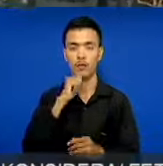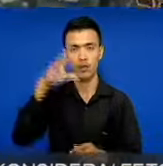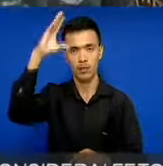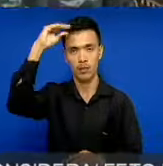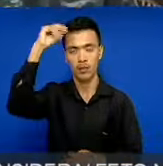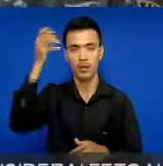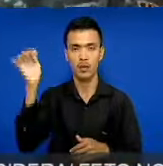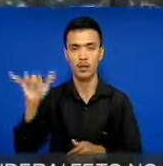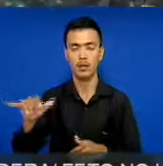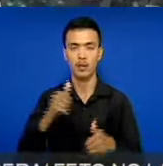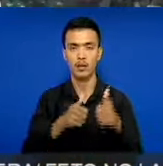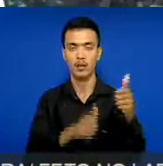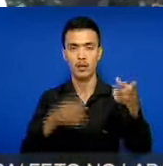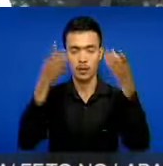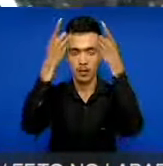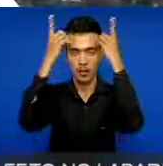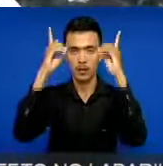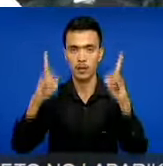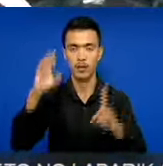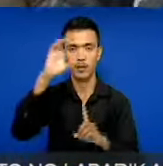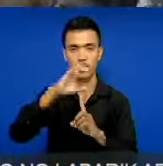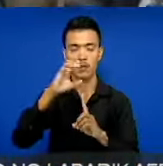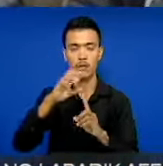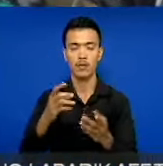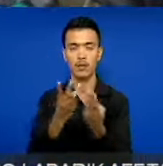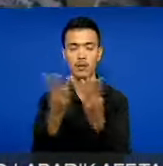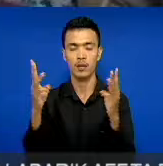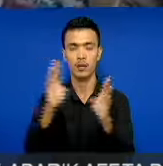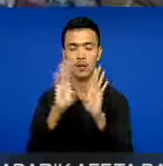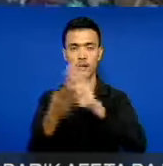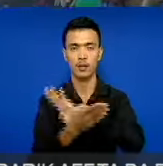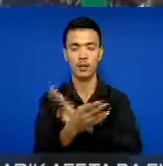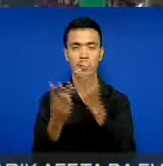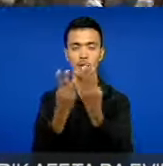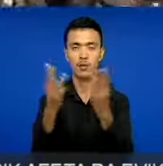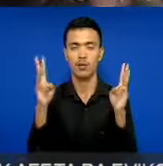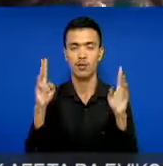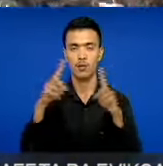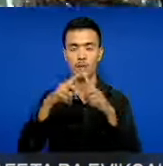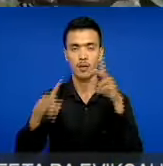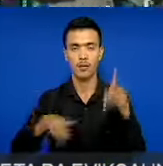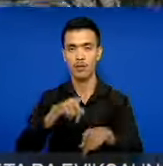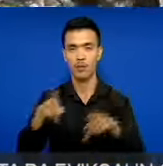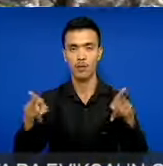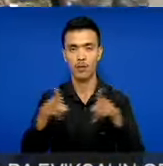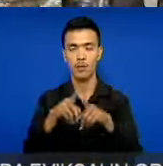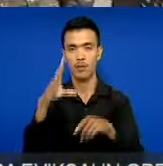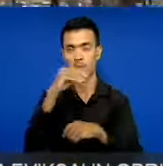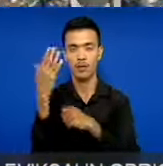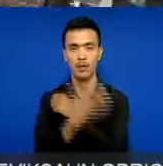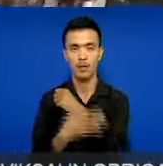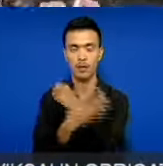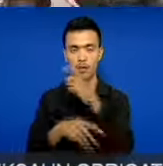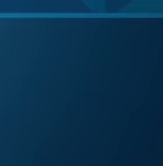cumpre date ba ordem comando, rode sai no dar luto ba povo no nação Timor-Leste. Juvenal da Silva,